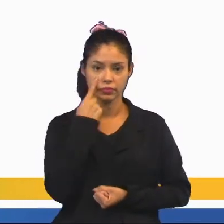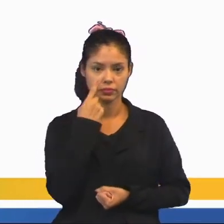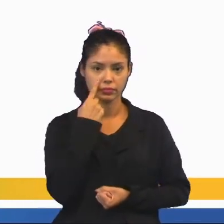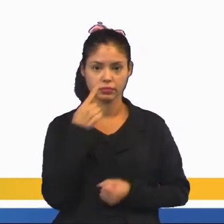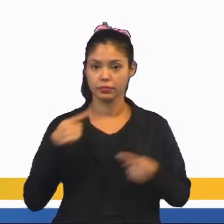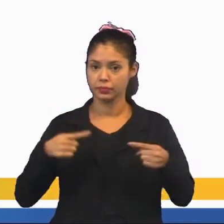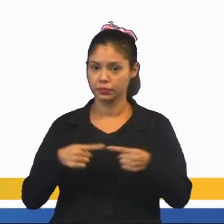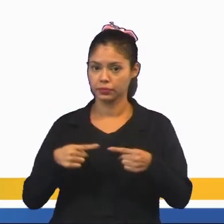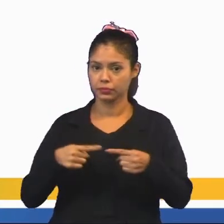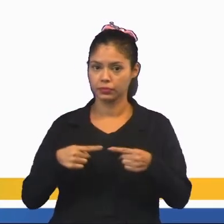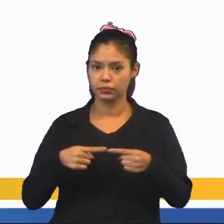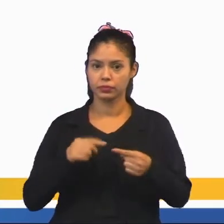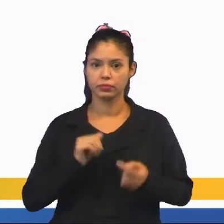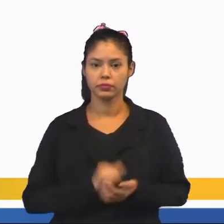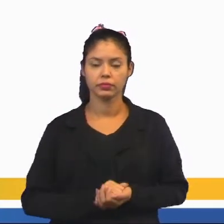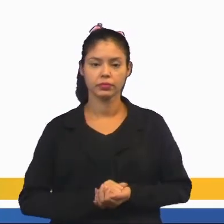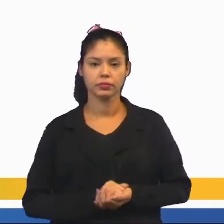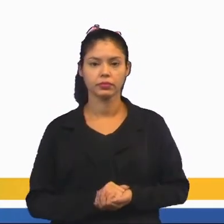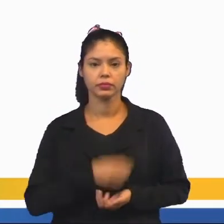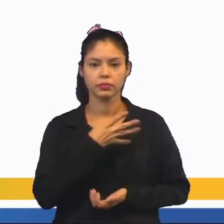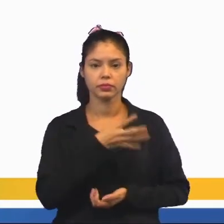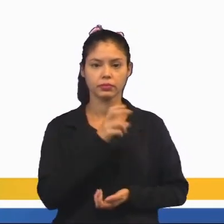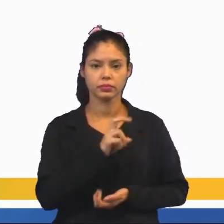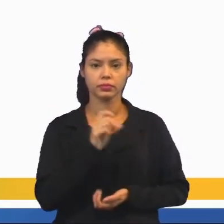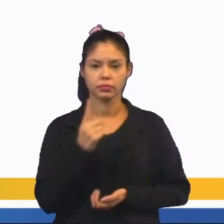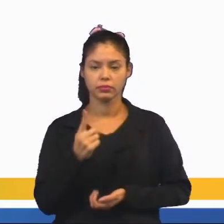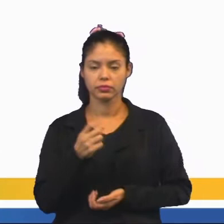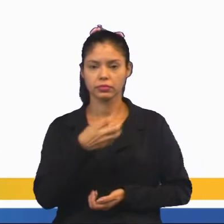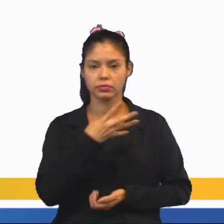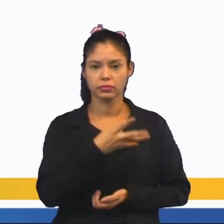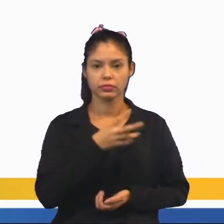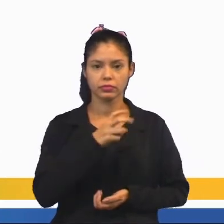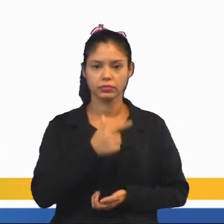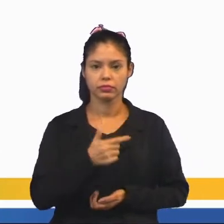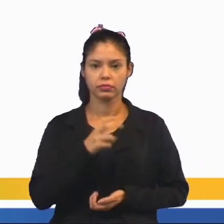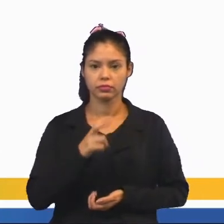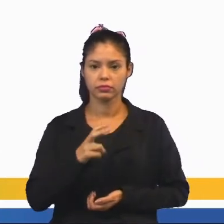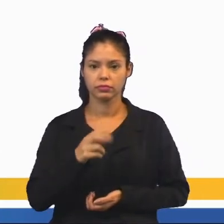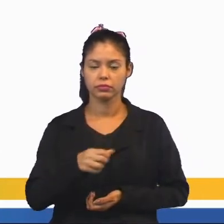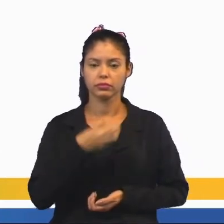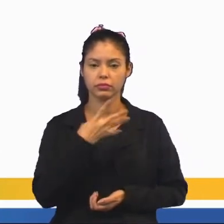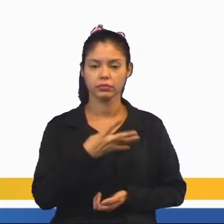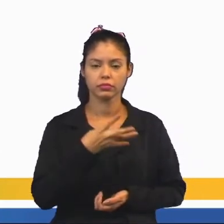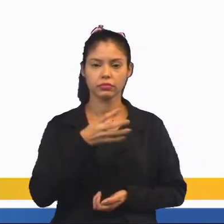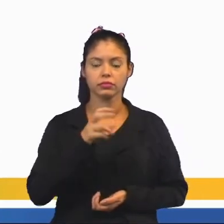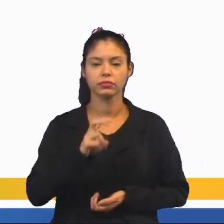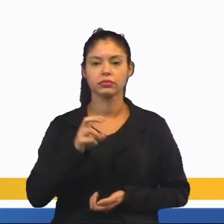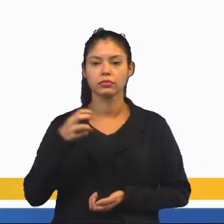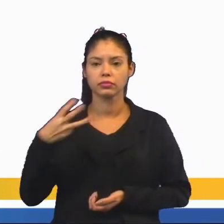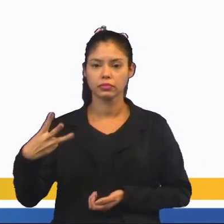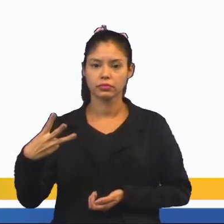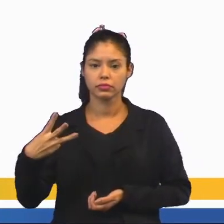as combinações que deu para fazer. 451, 452,